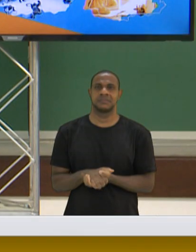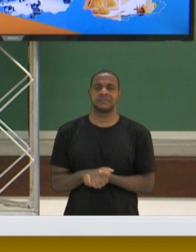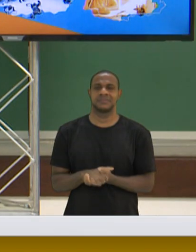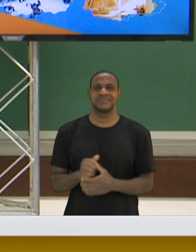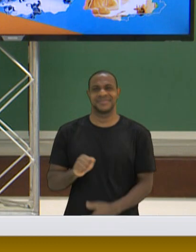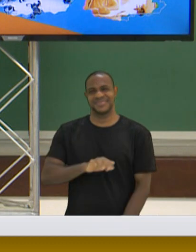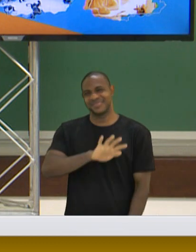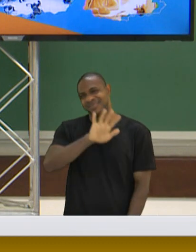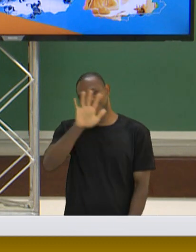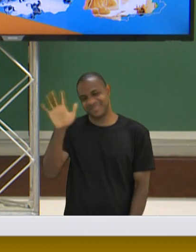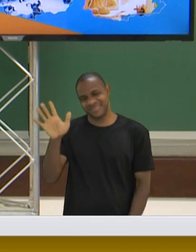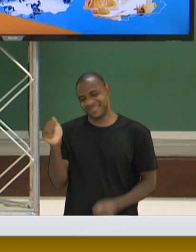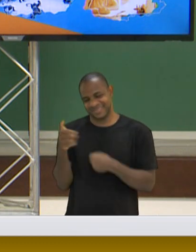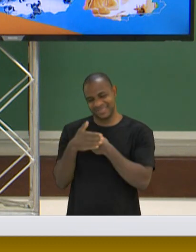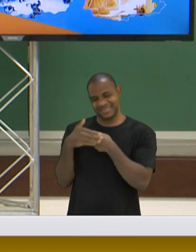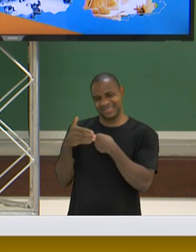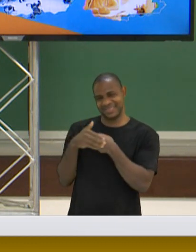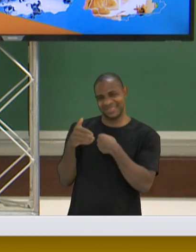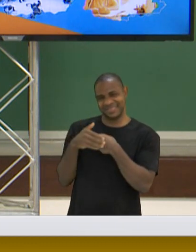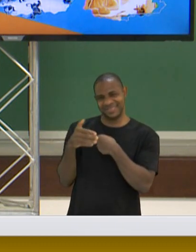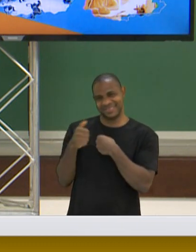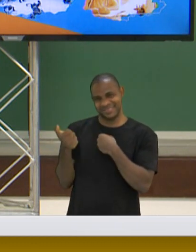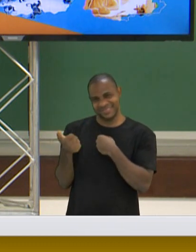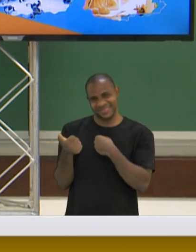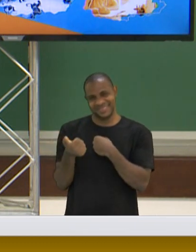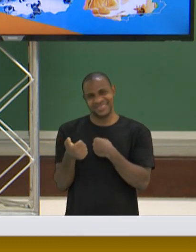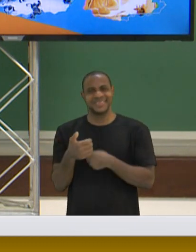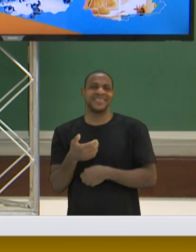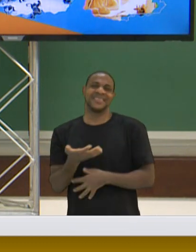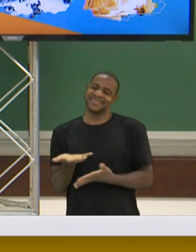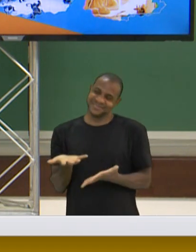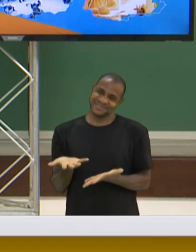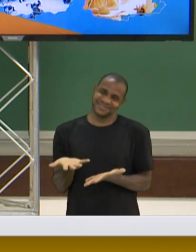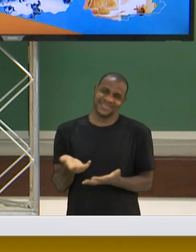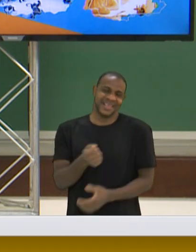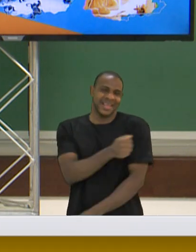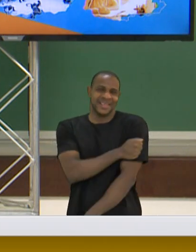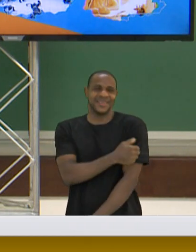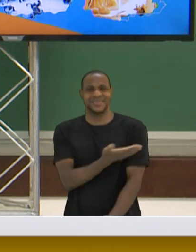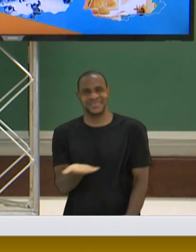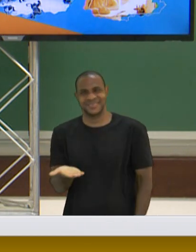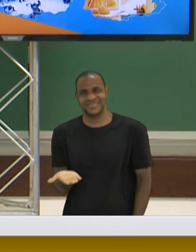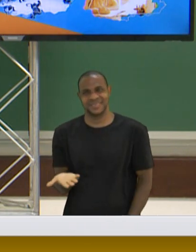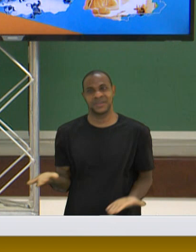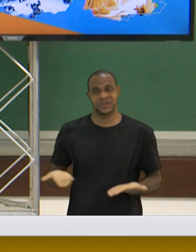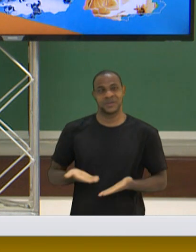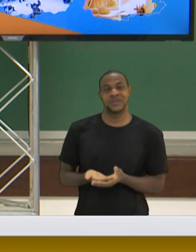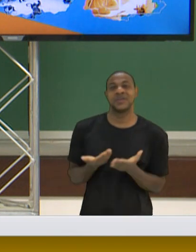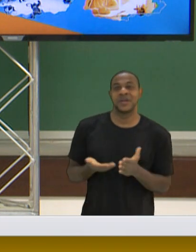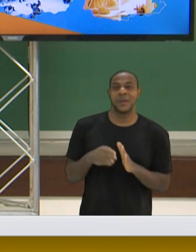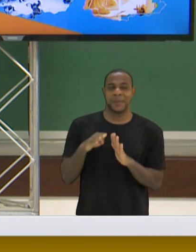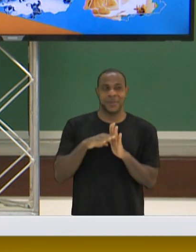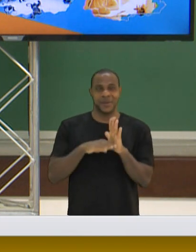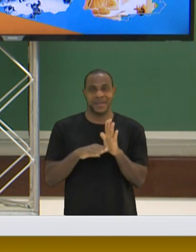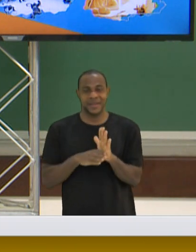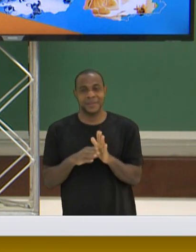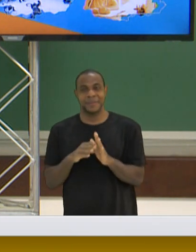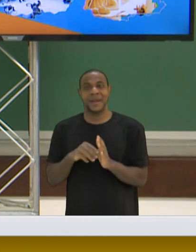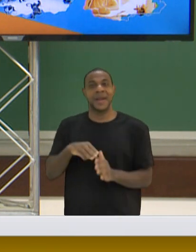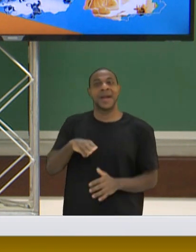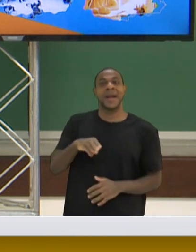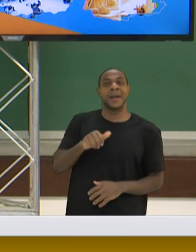Olá meus queridos alunos minhas queridas alunas do programa mais aprendizagem Ensino